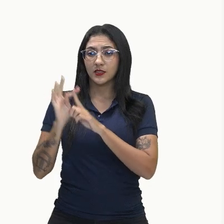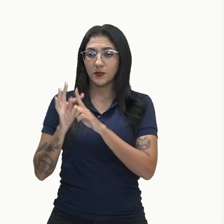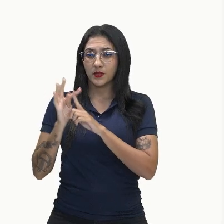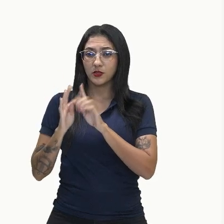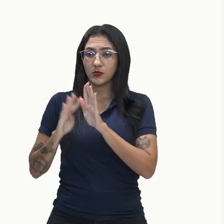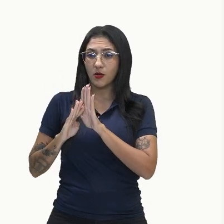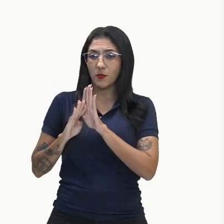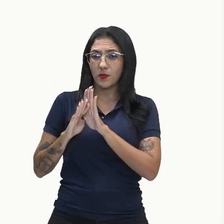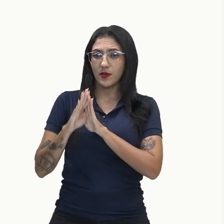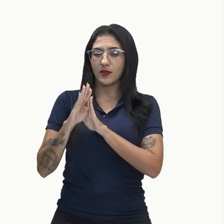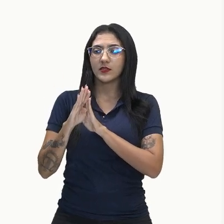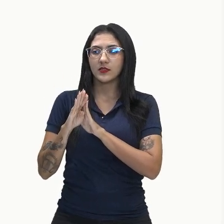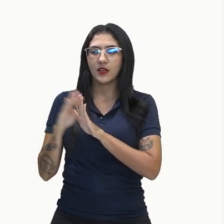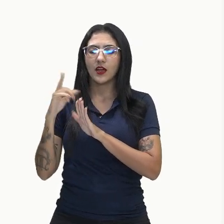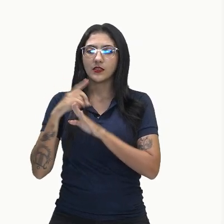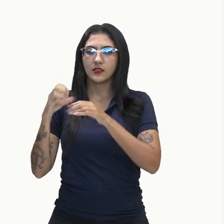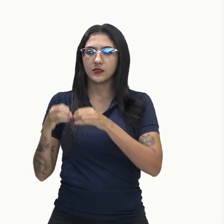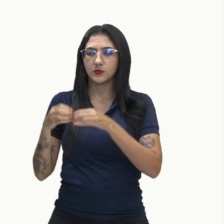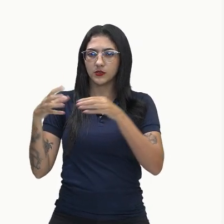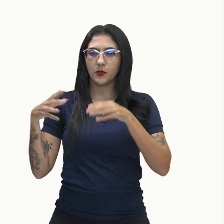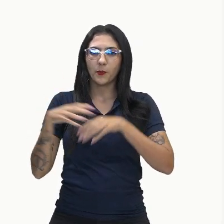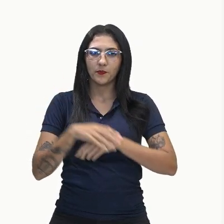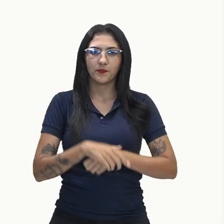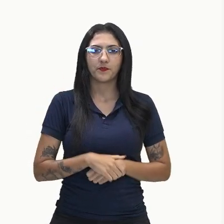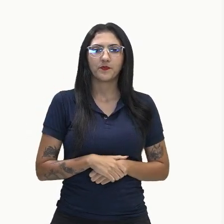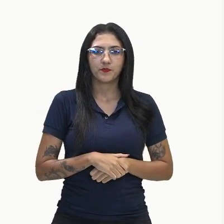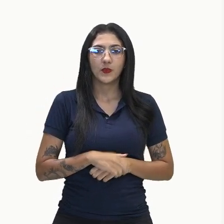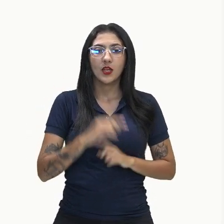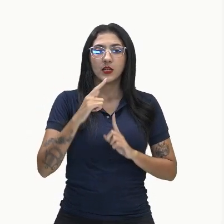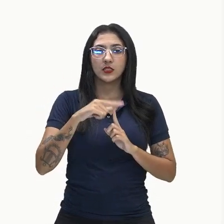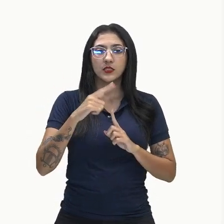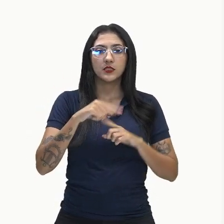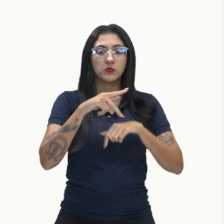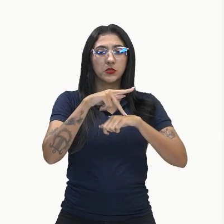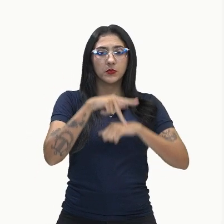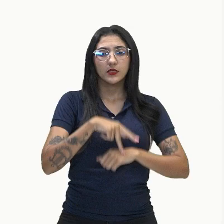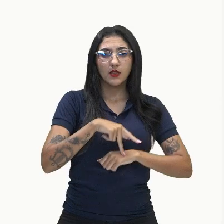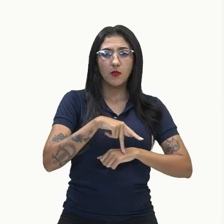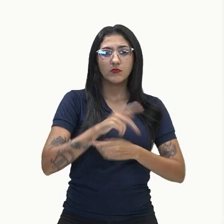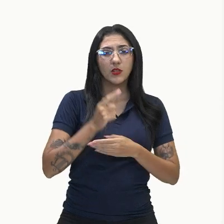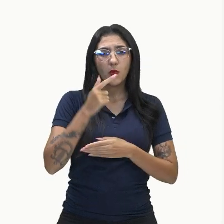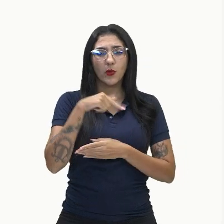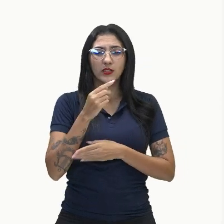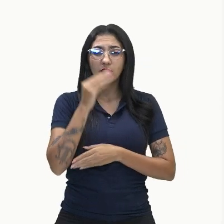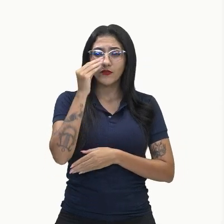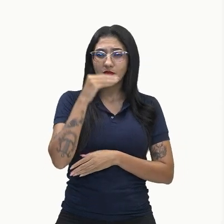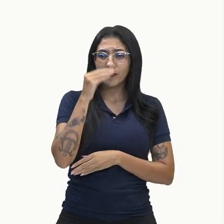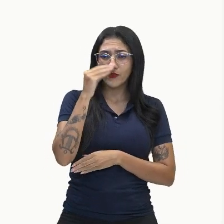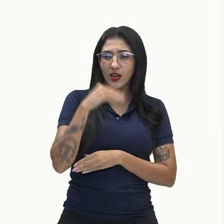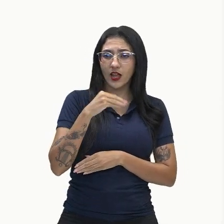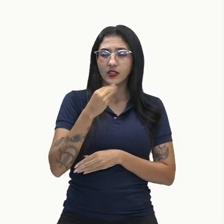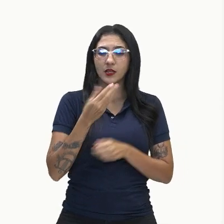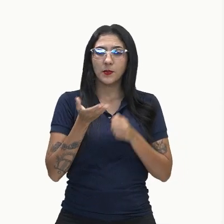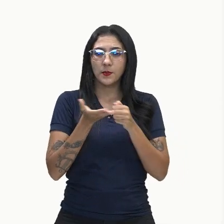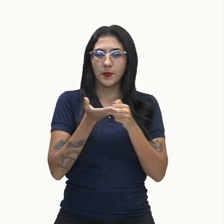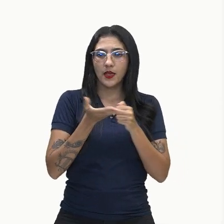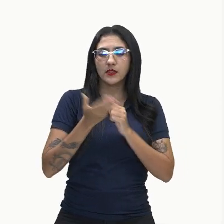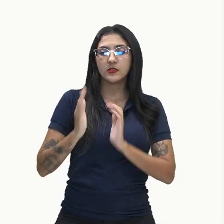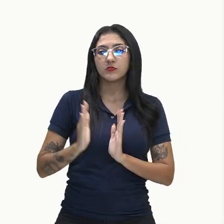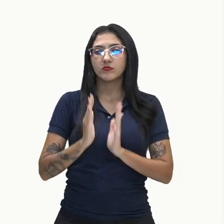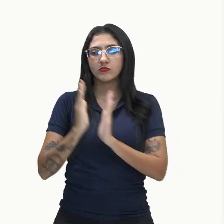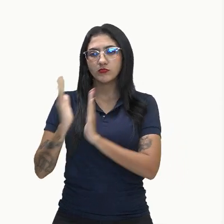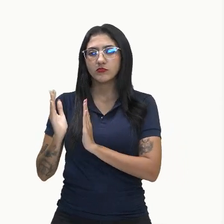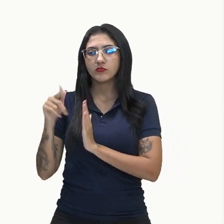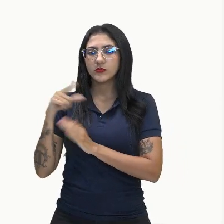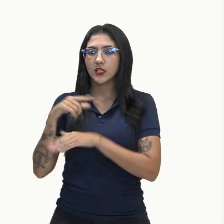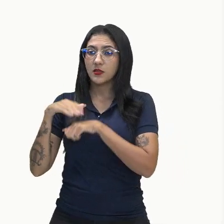combustível. Em relação à compressão, o motor de Otto ele tinha baixa e média compressão, enquanto que o motor a diesel